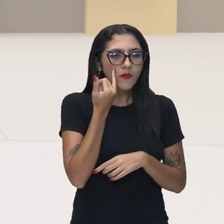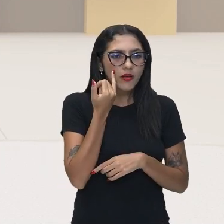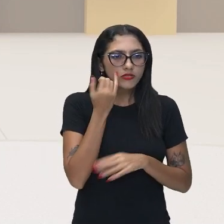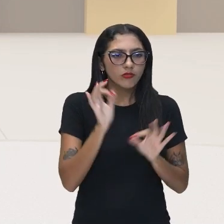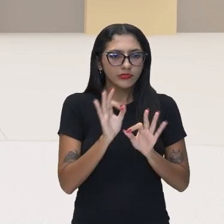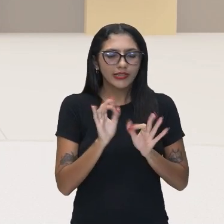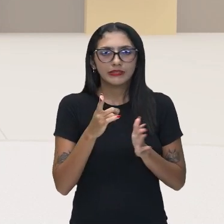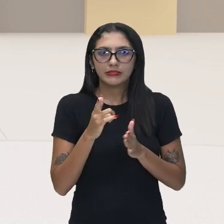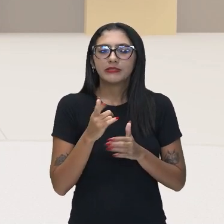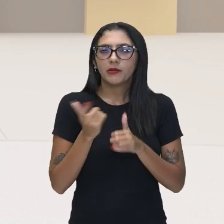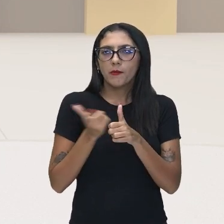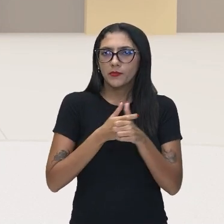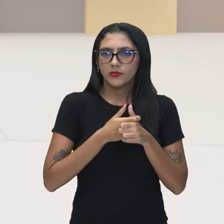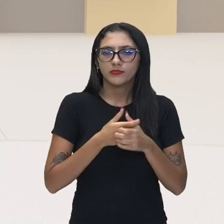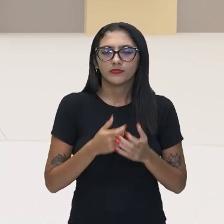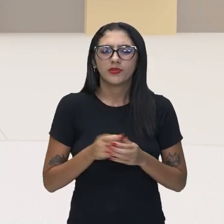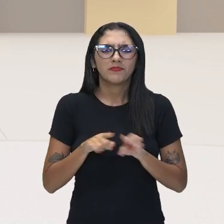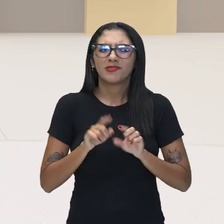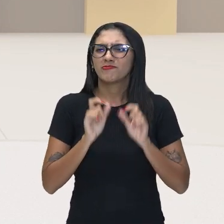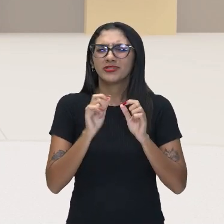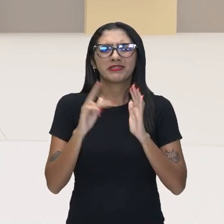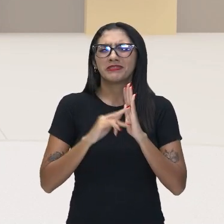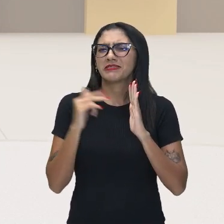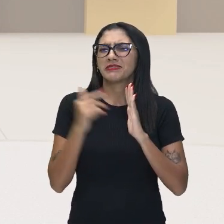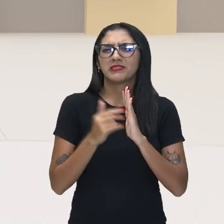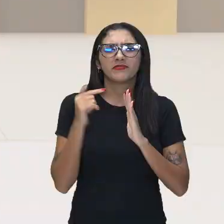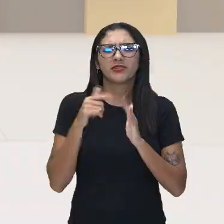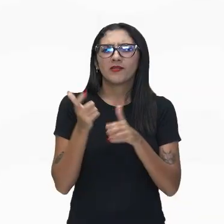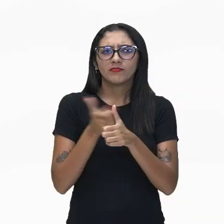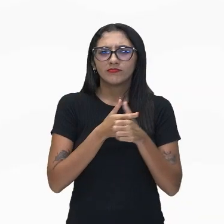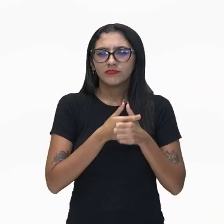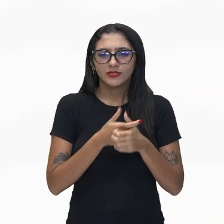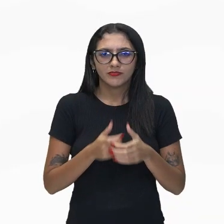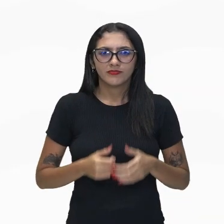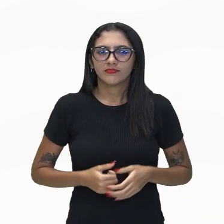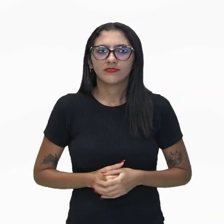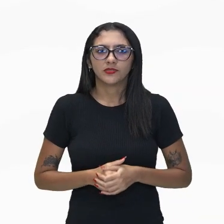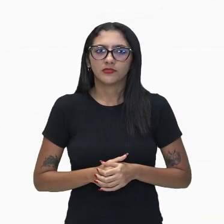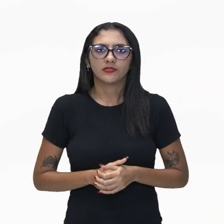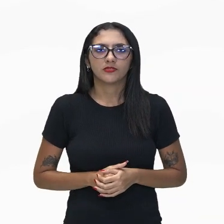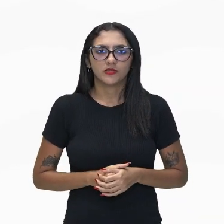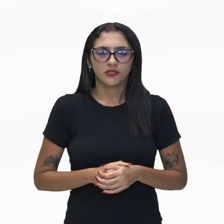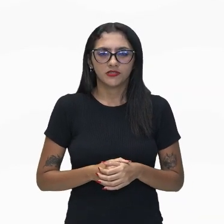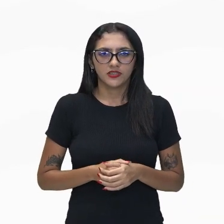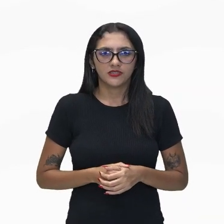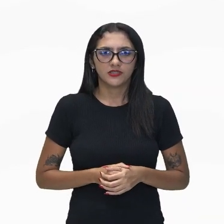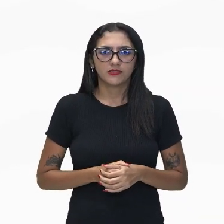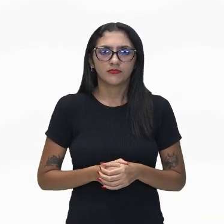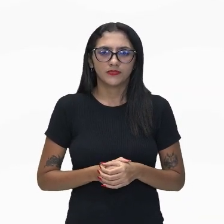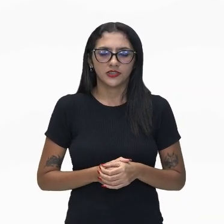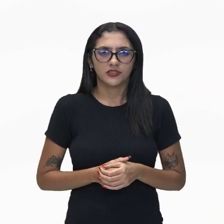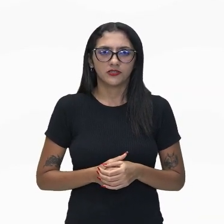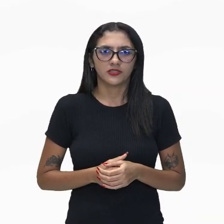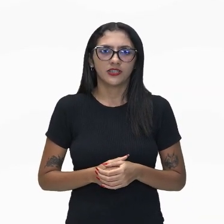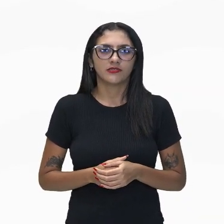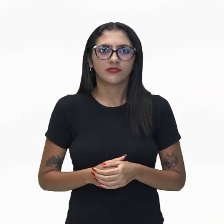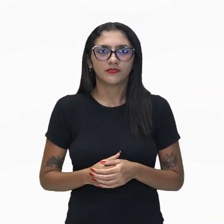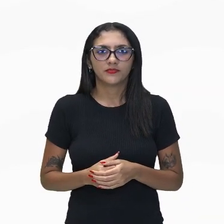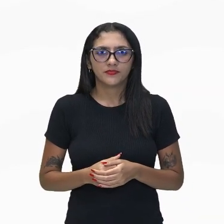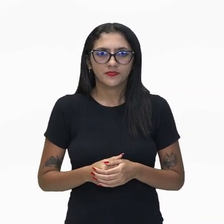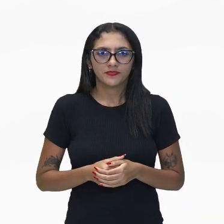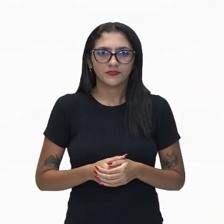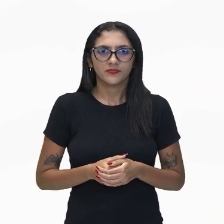endividar. E o que é o endividamento, afinal, professor? Pois é, vamos lá. O que é endividamento? Vamos começar